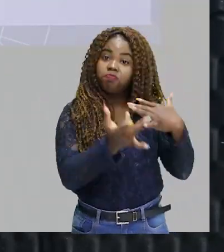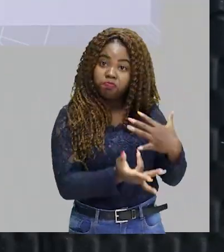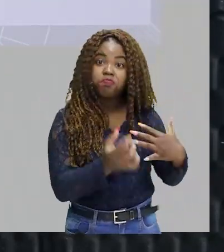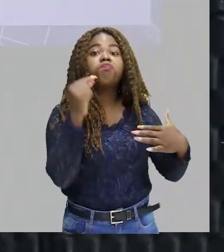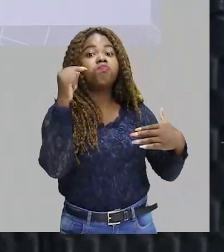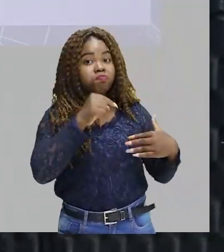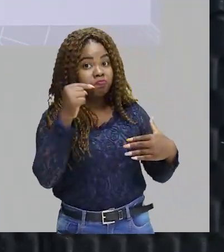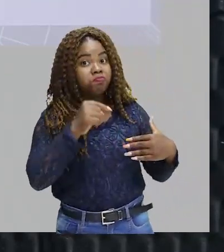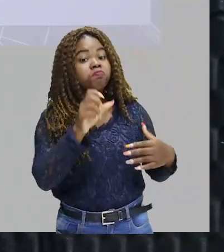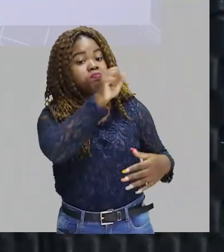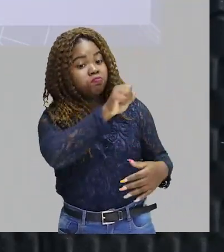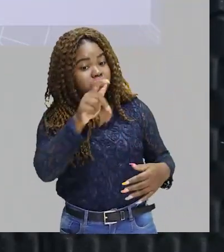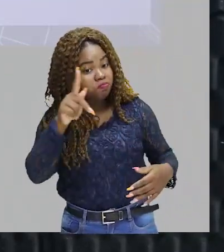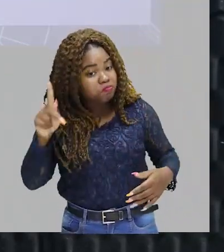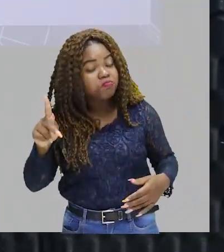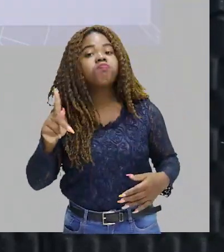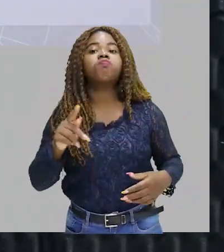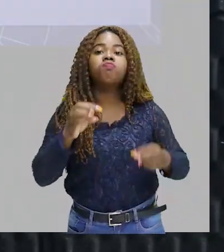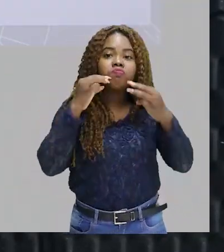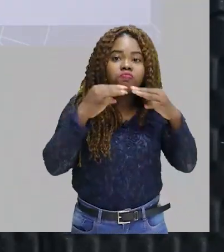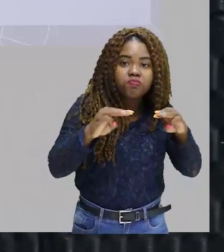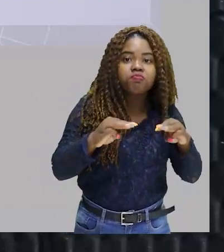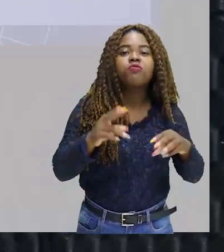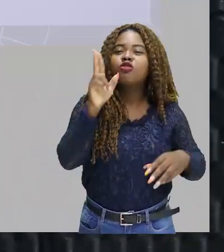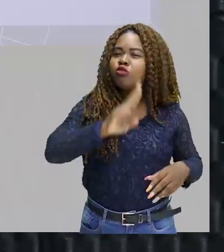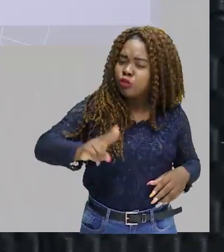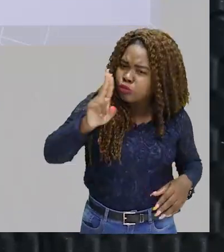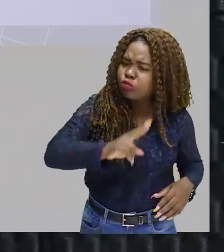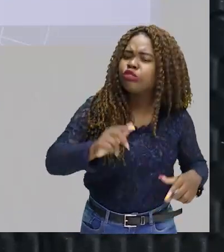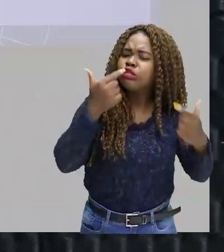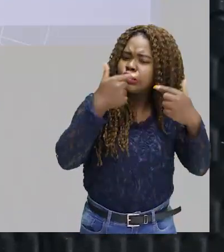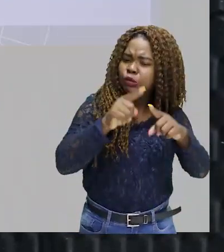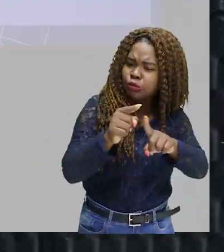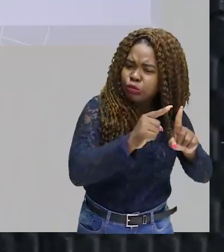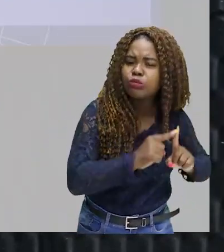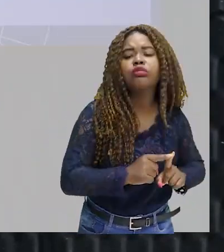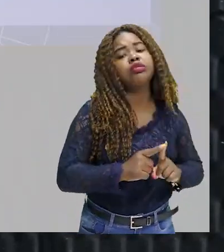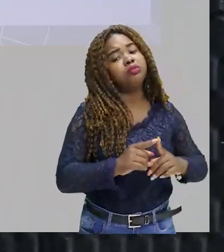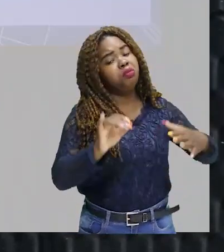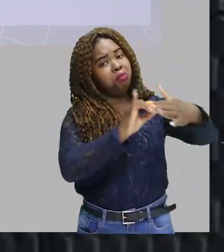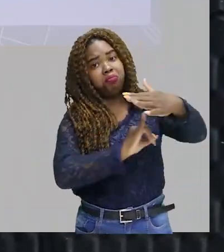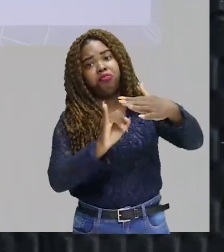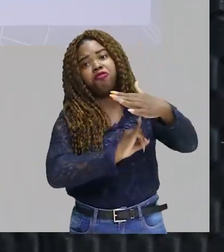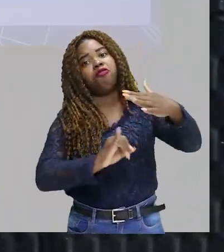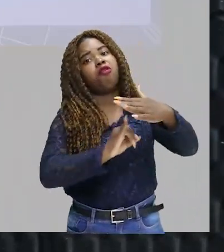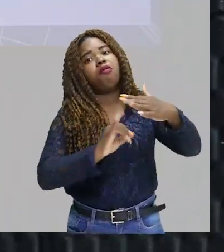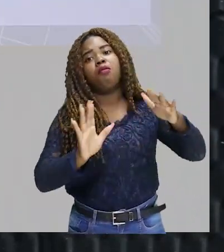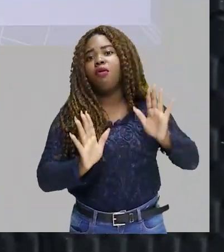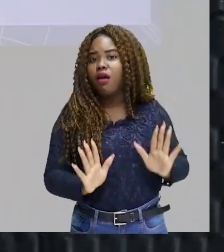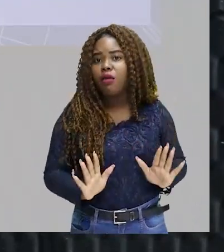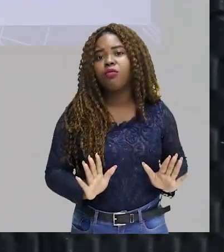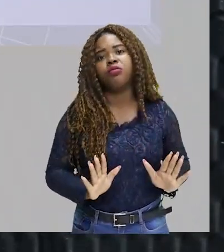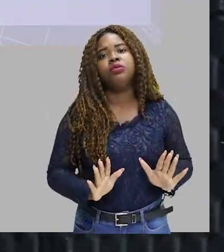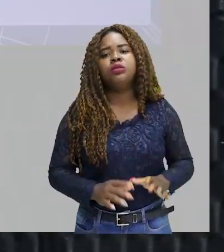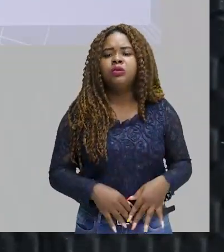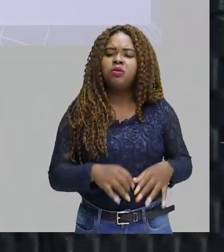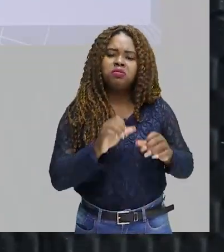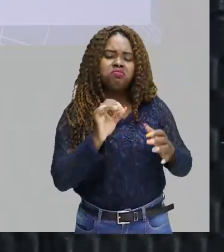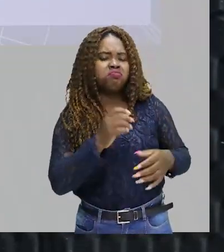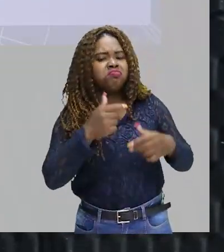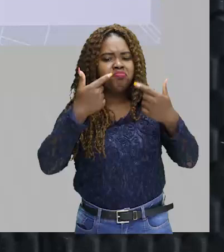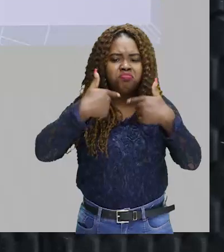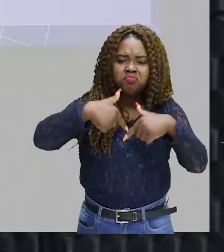sociais, nos aplicativos de mensagens, nós utilizamos uma linguagem bem mais coloquial, né? Não é uma linguagem rebuscada.